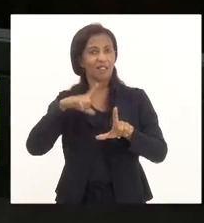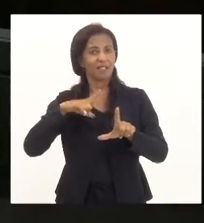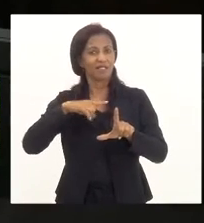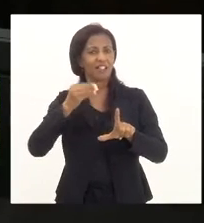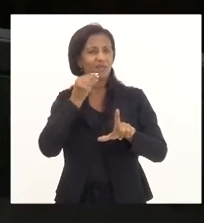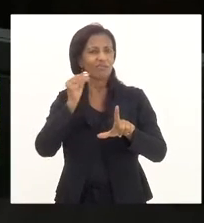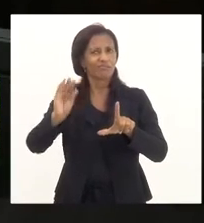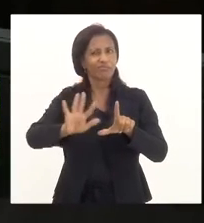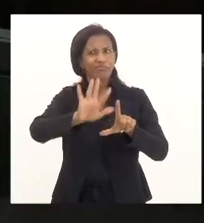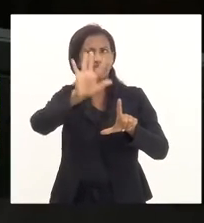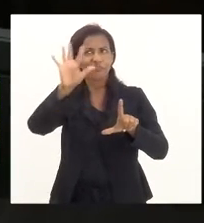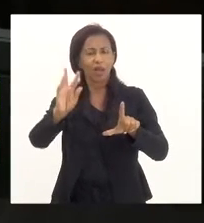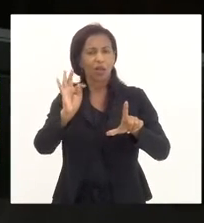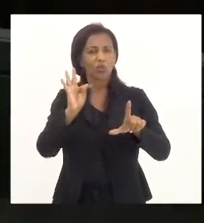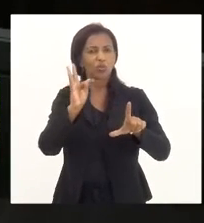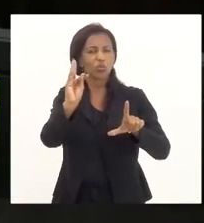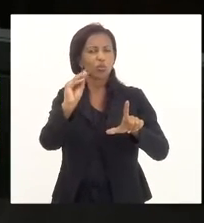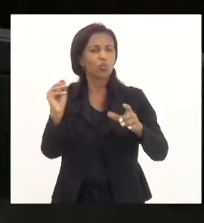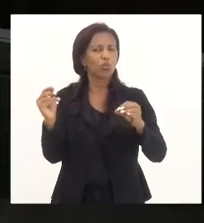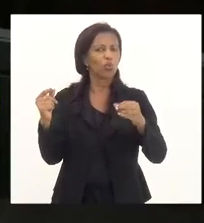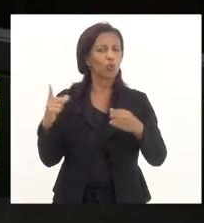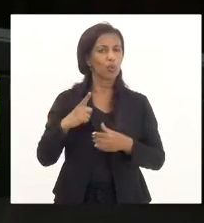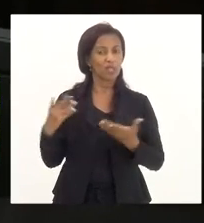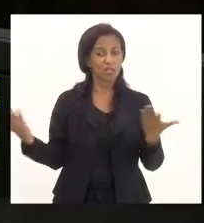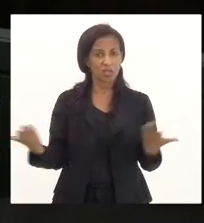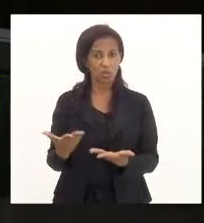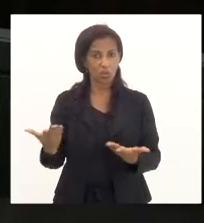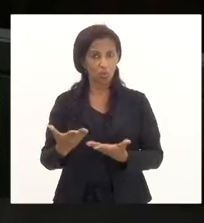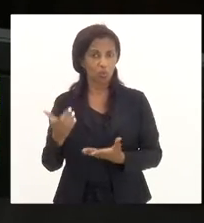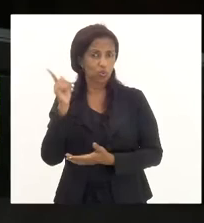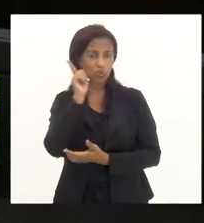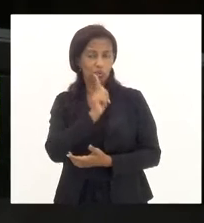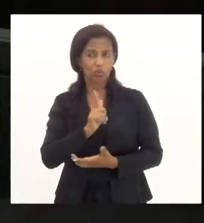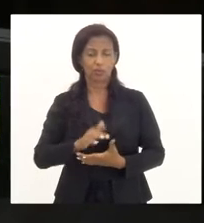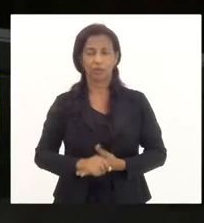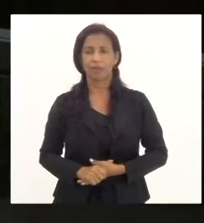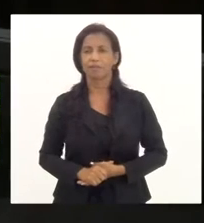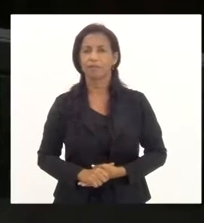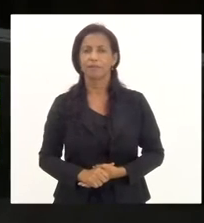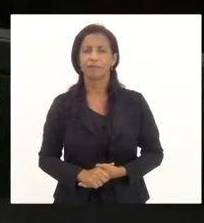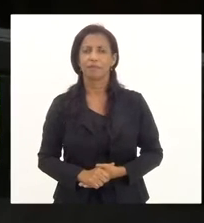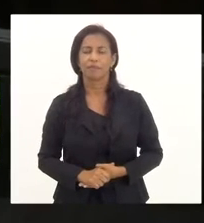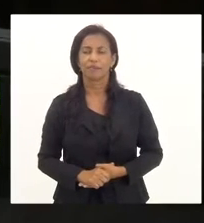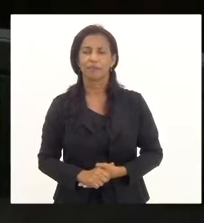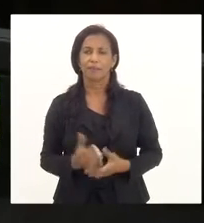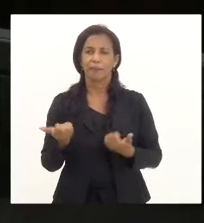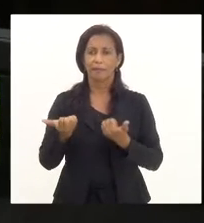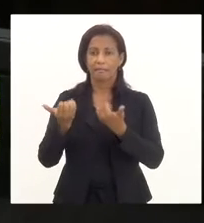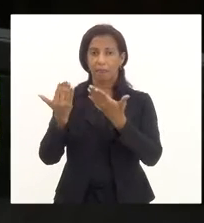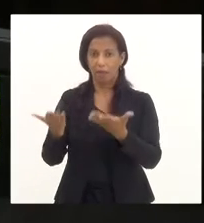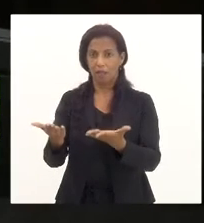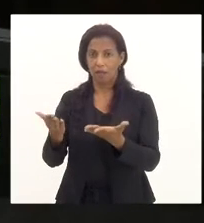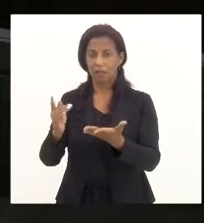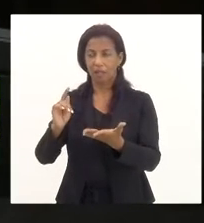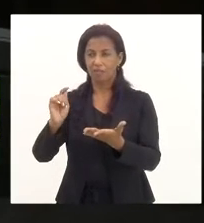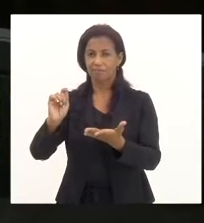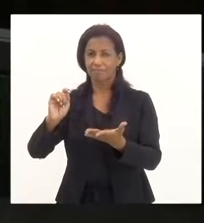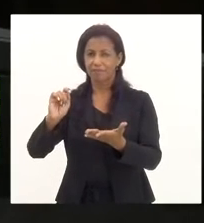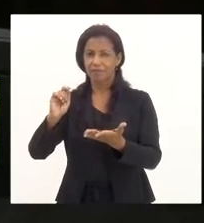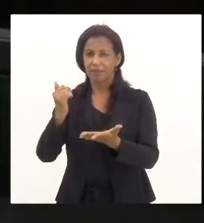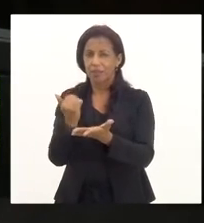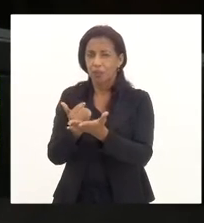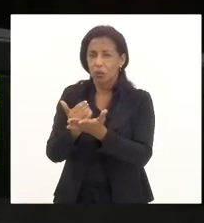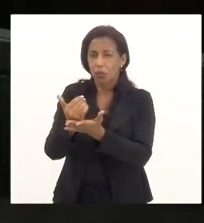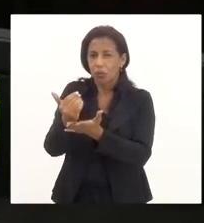lá consta tudo que foi feito esse hoje a gente consegue a gente escuta dar sinais de que nós